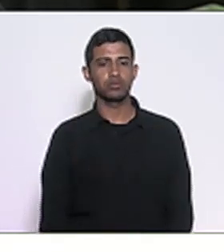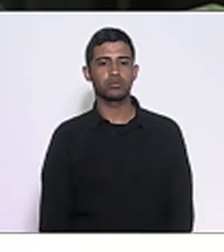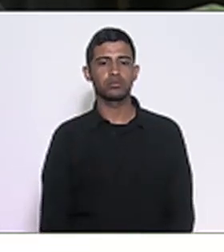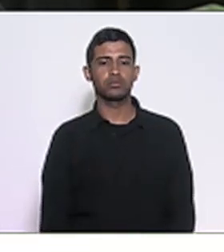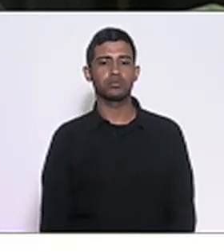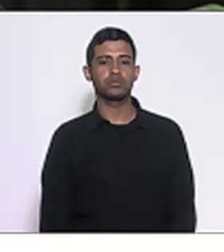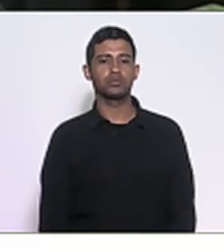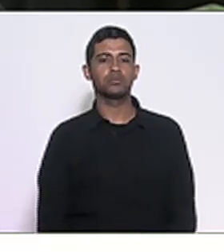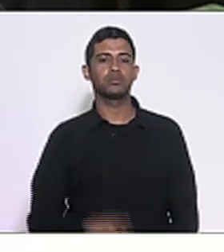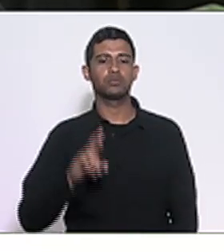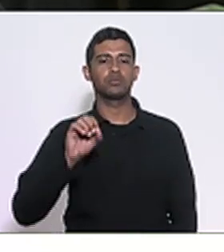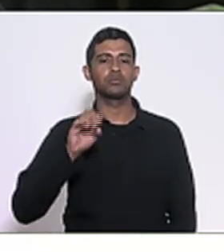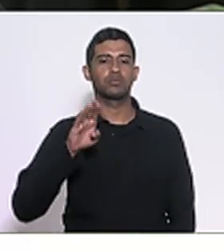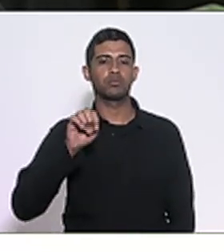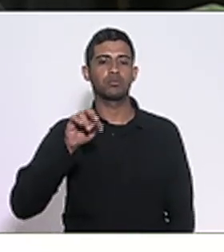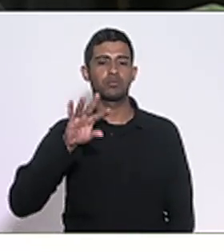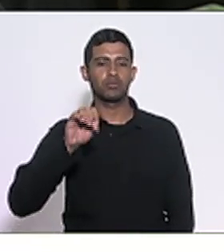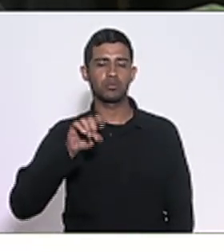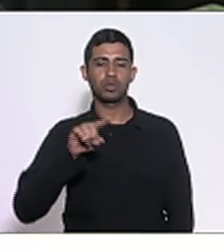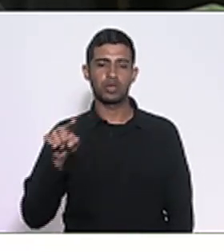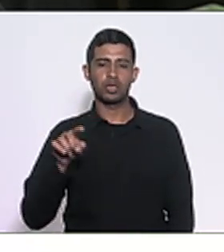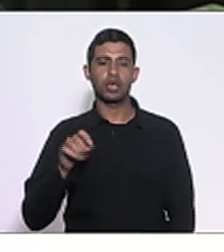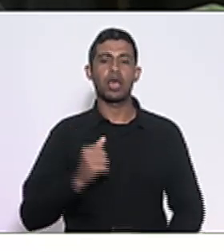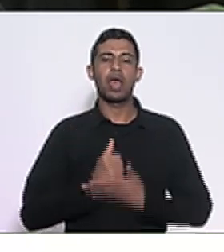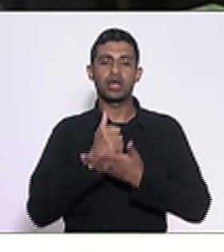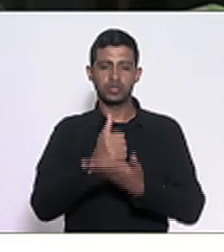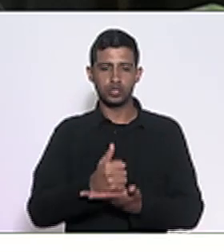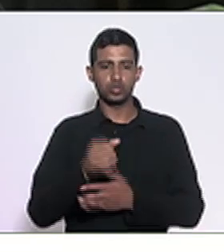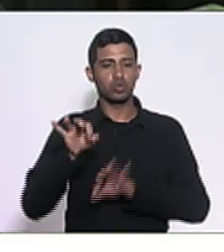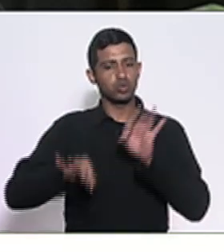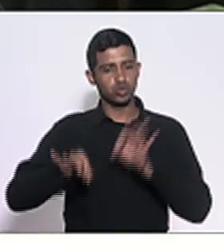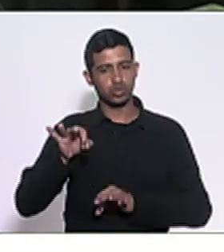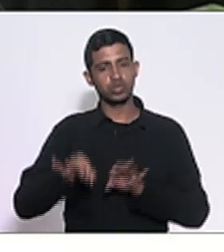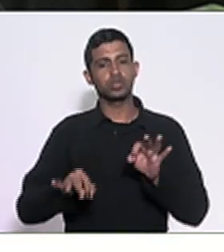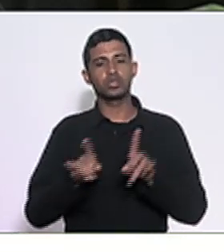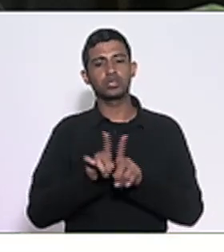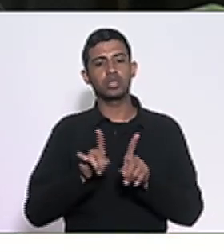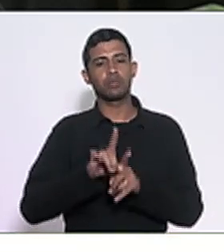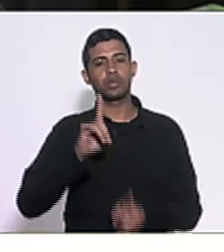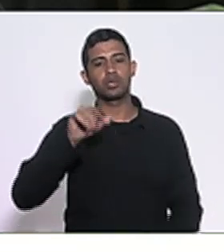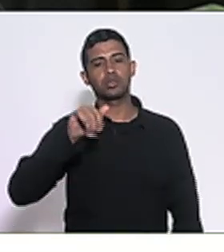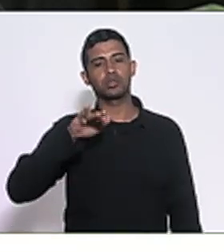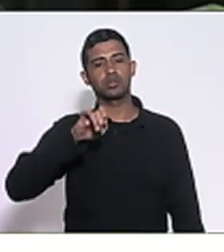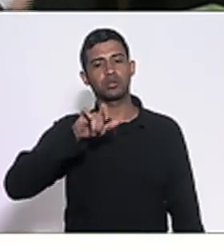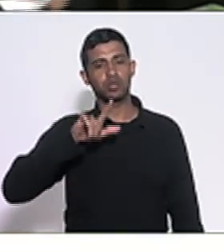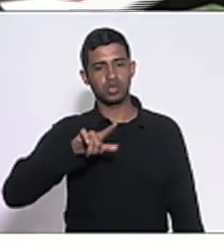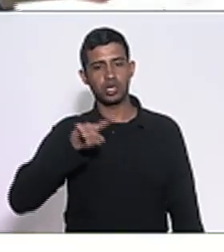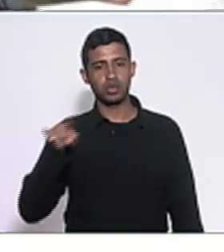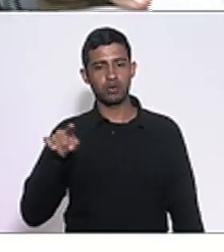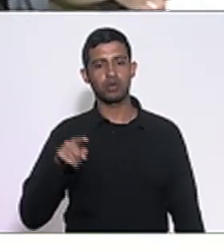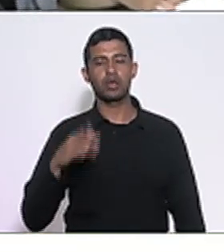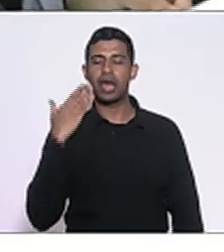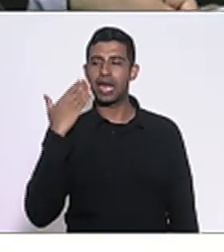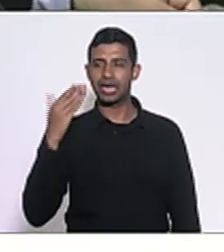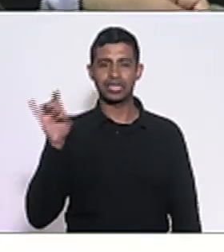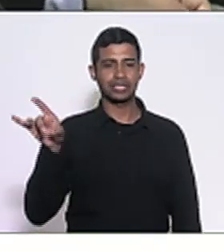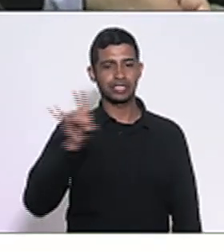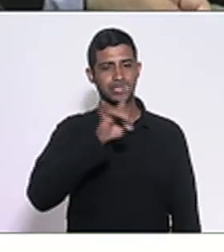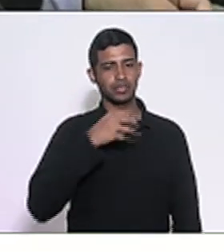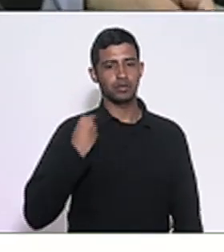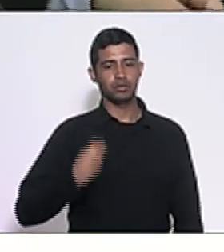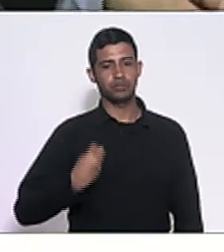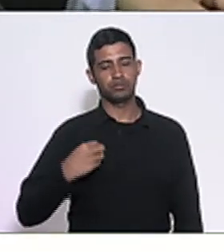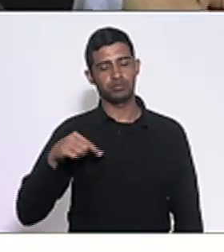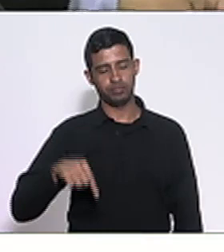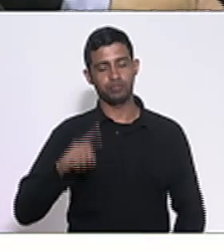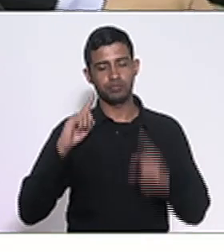especiais, Roberto Cardoso, assessor jurídico, William Souza, assessor especial, e Daniel Cunha, assessor de comunicação. Agradeço aqui para o Proderj pela presença, que